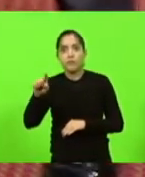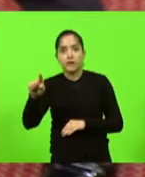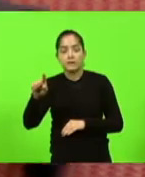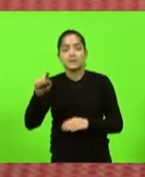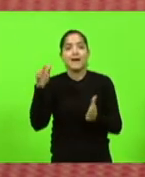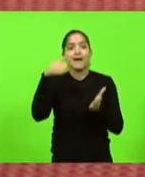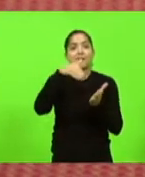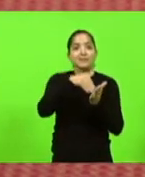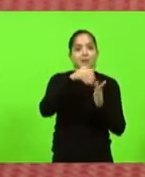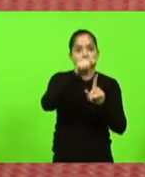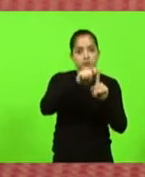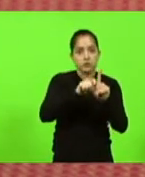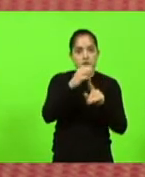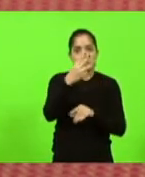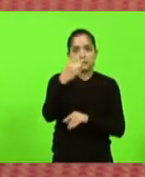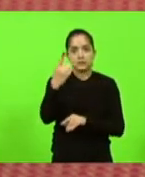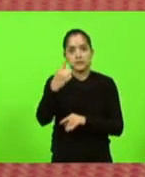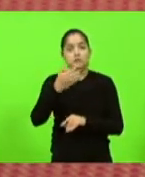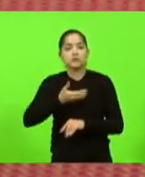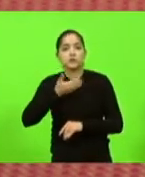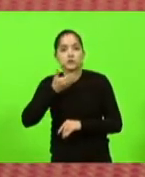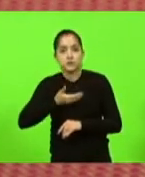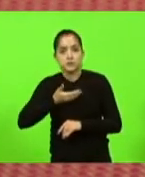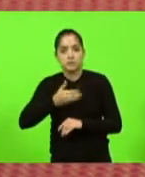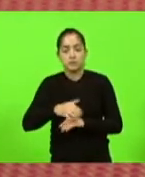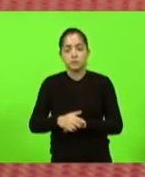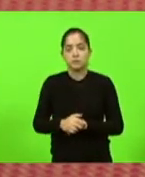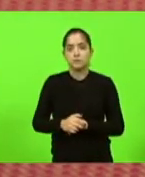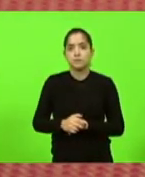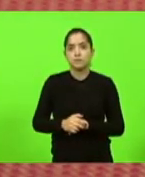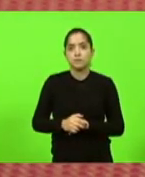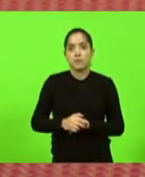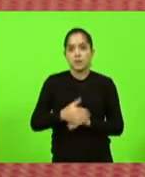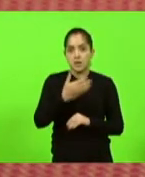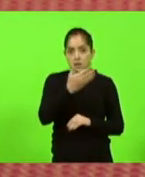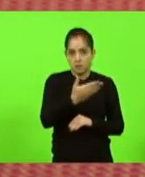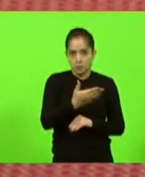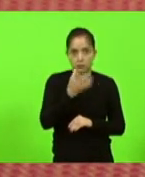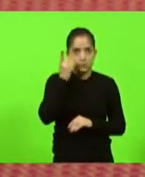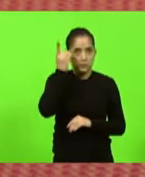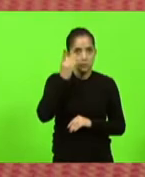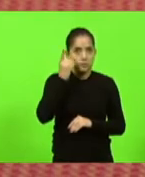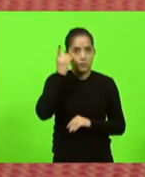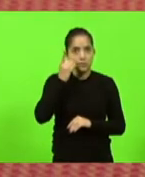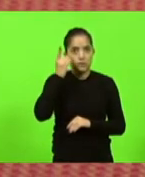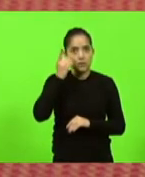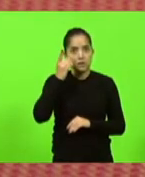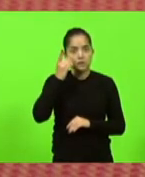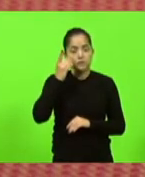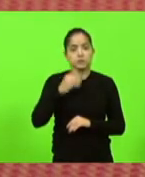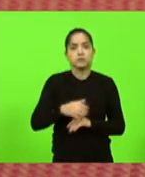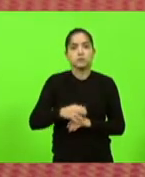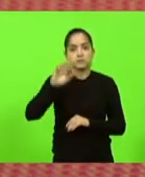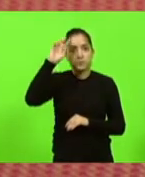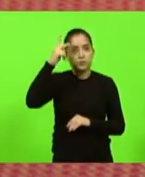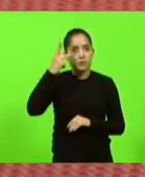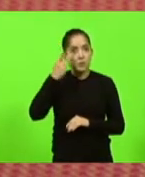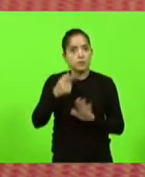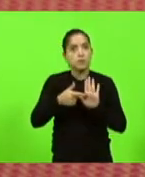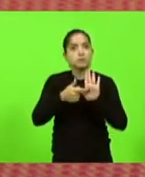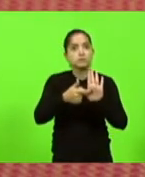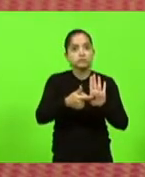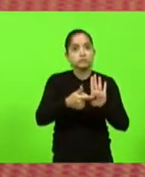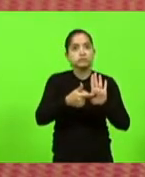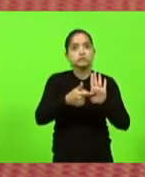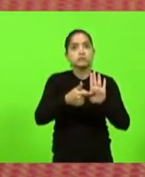o que a Secretaria fez a correção. O deputado Milton Alves apresentou o substitutivo global